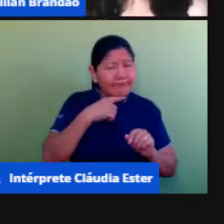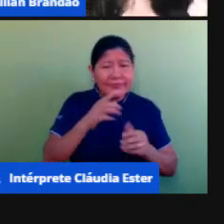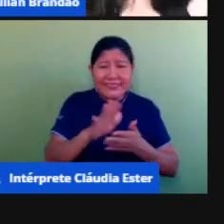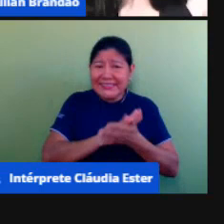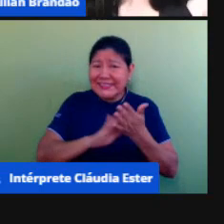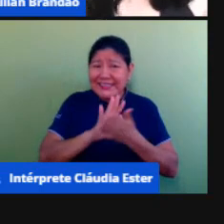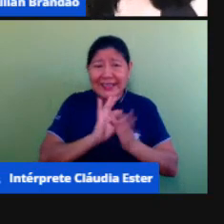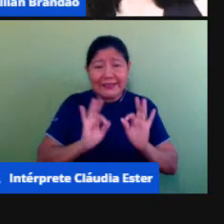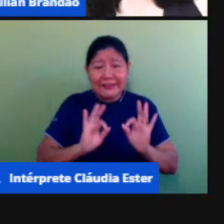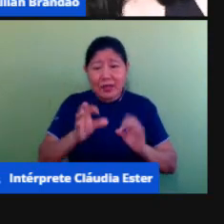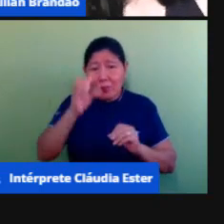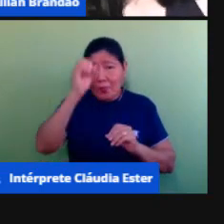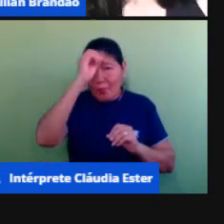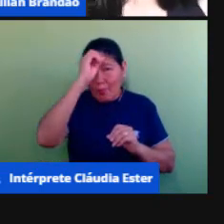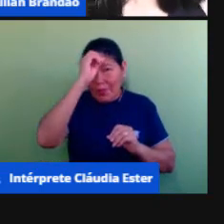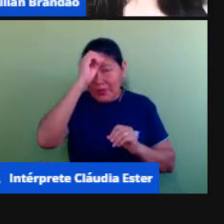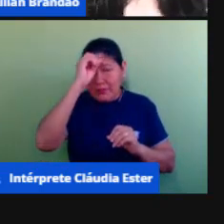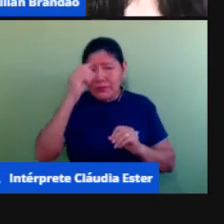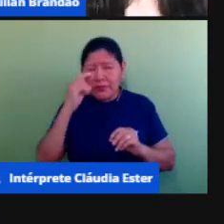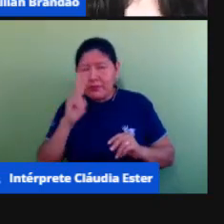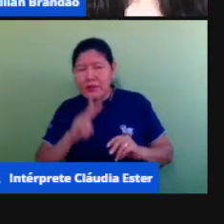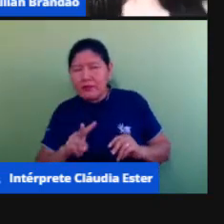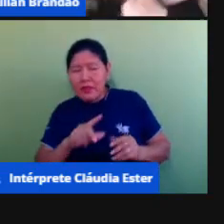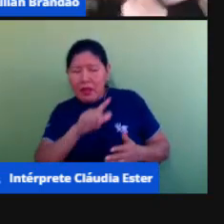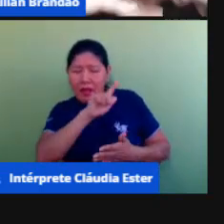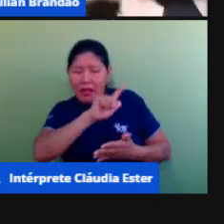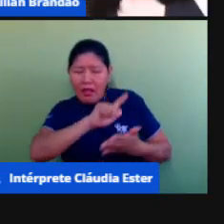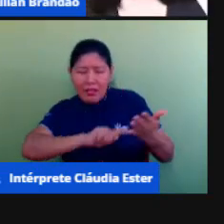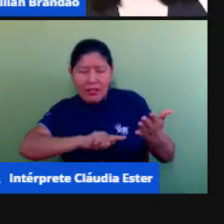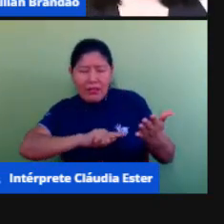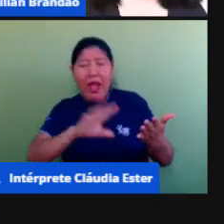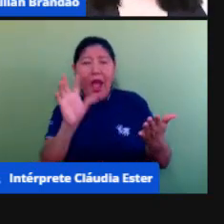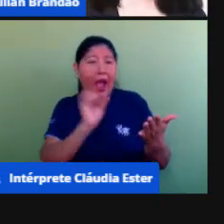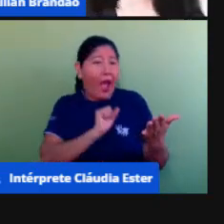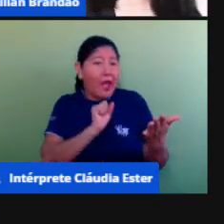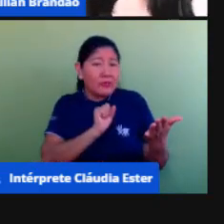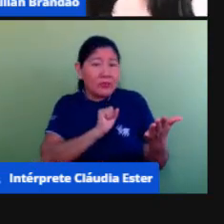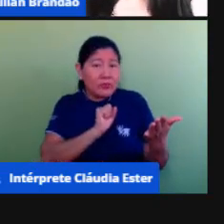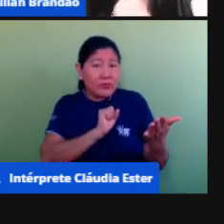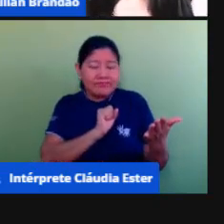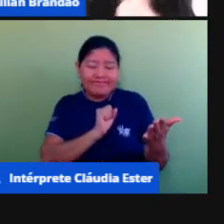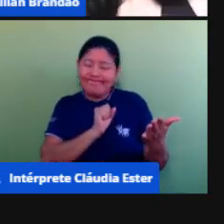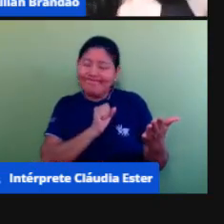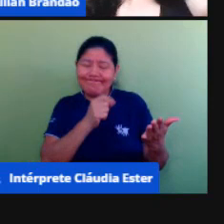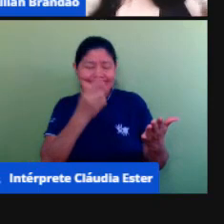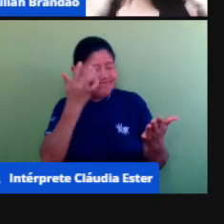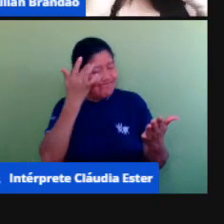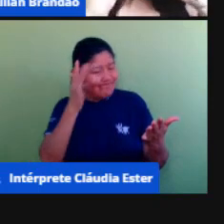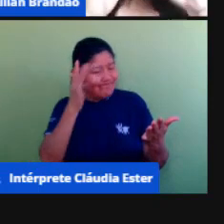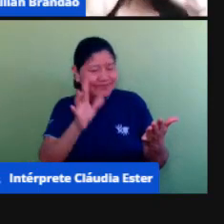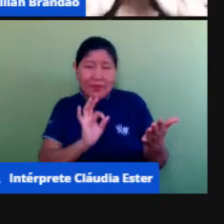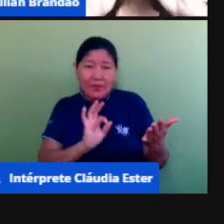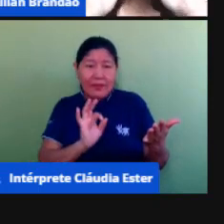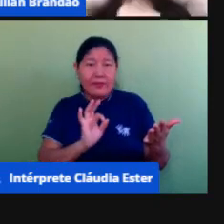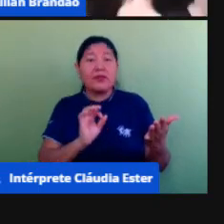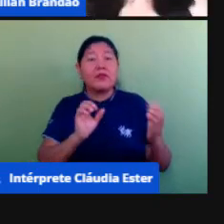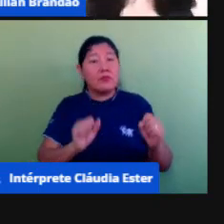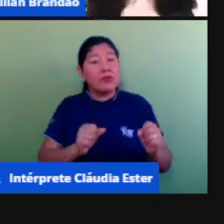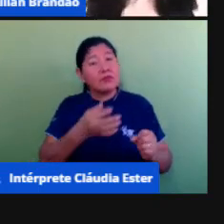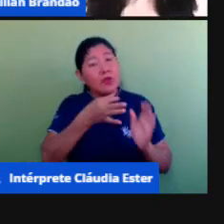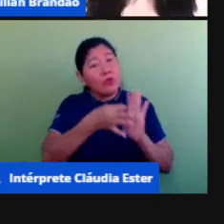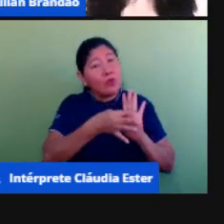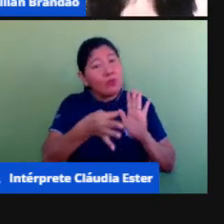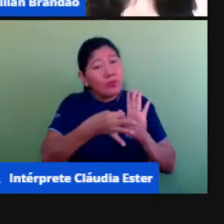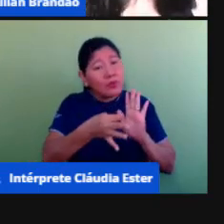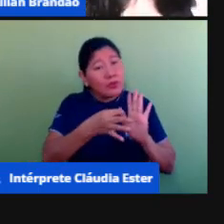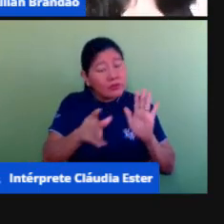pode ter um momento de apreciação de uma leitura para o mero prazer de ouvir, ele pode